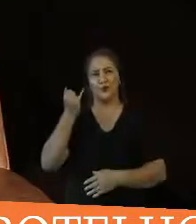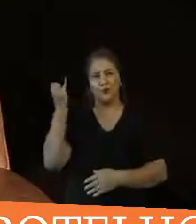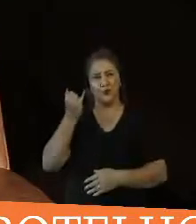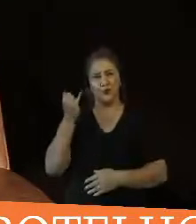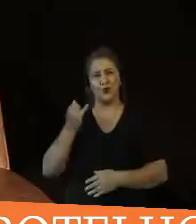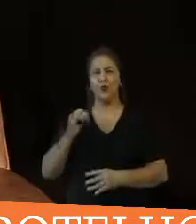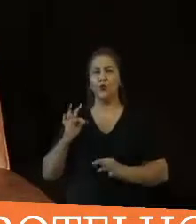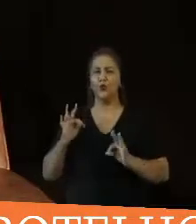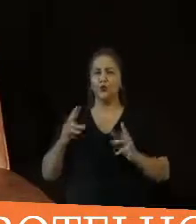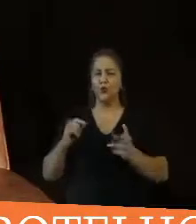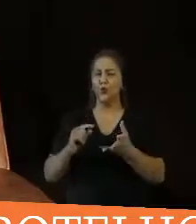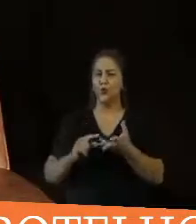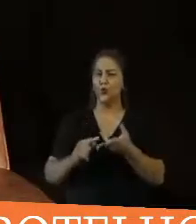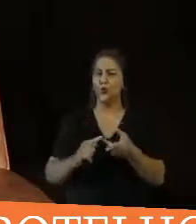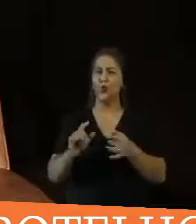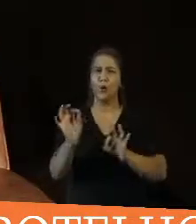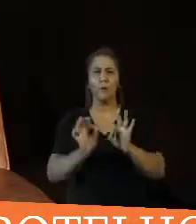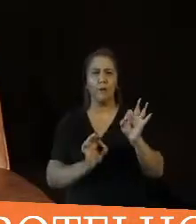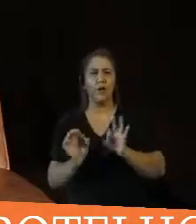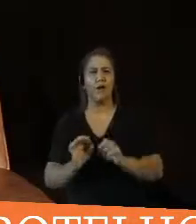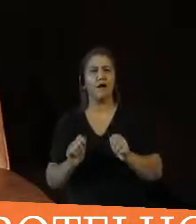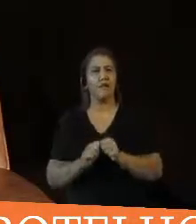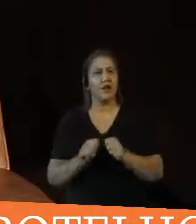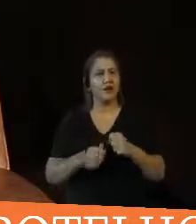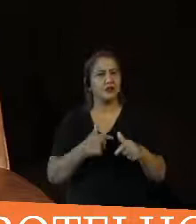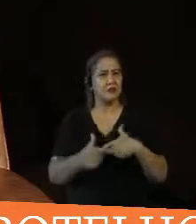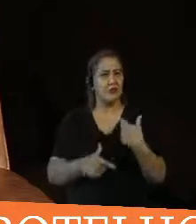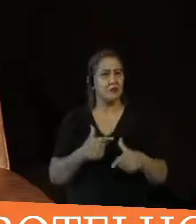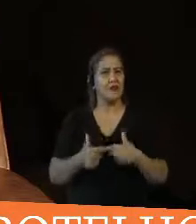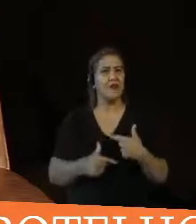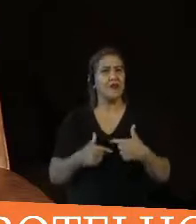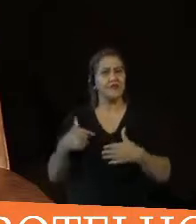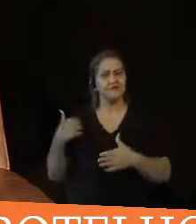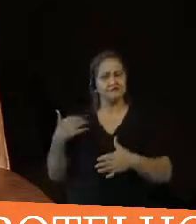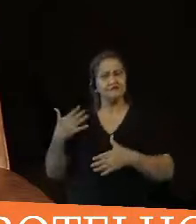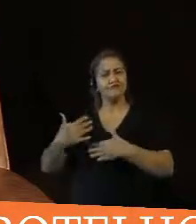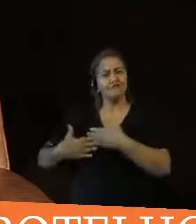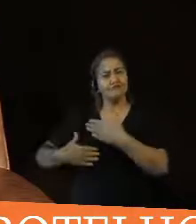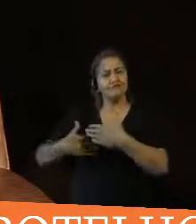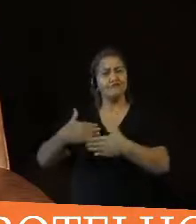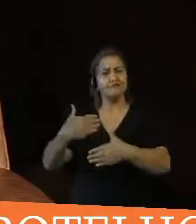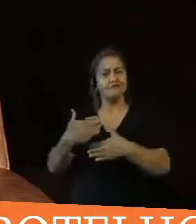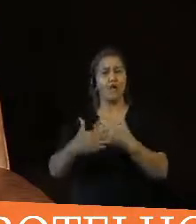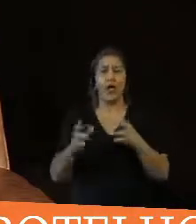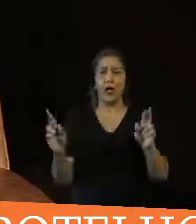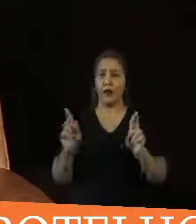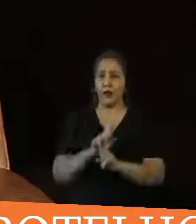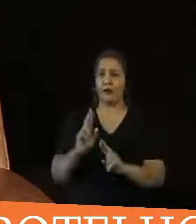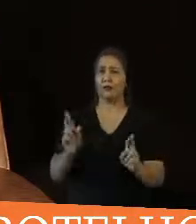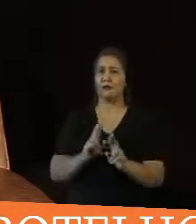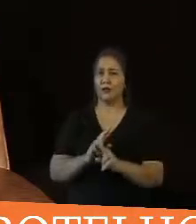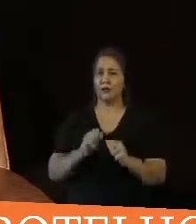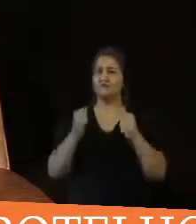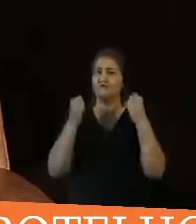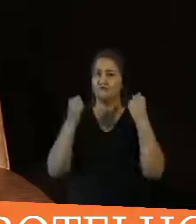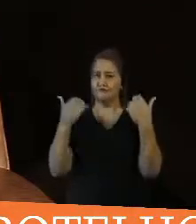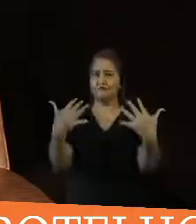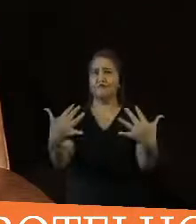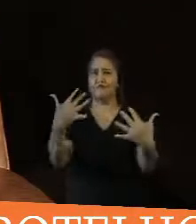tudo que a gente fez, né, e tudo que a gente faz no nosso trabalho, nesse trabalho que foi desenvolvido, foi nessa relação com a plateia,